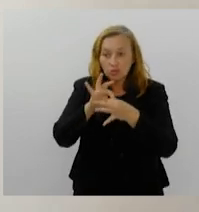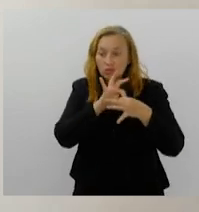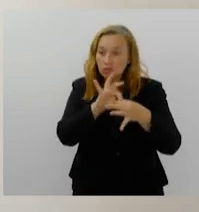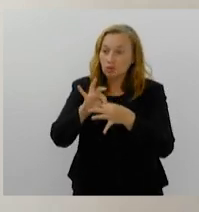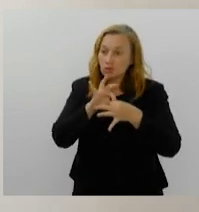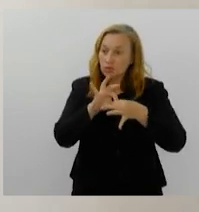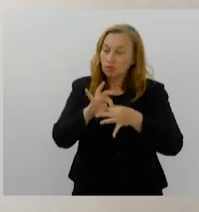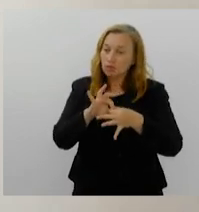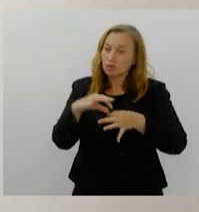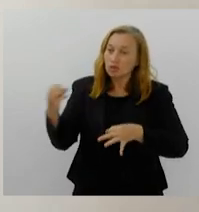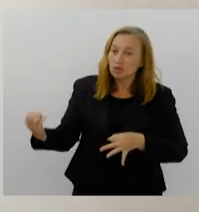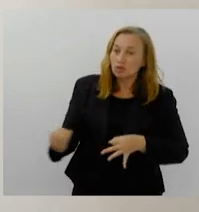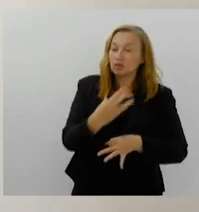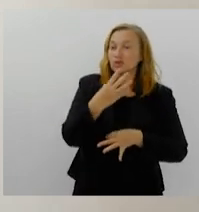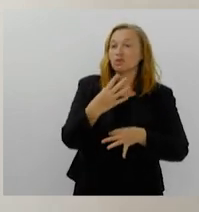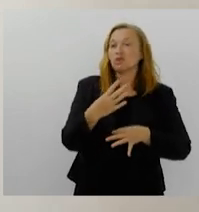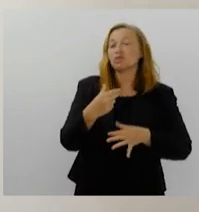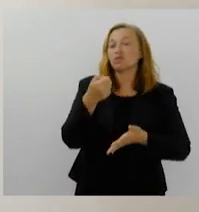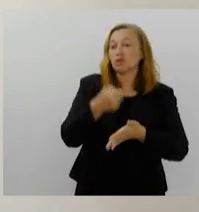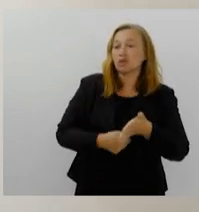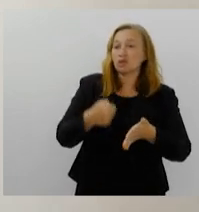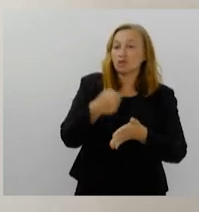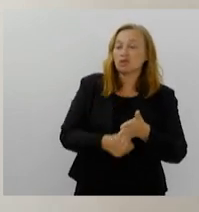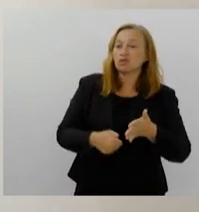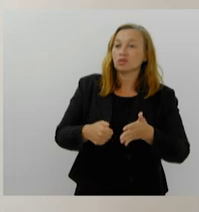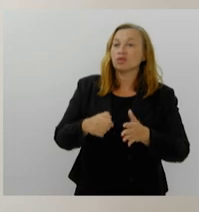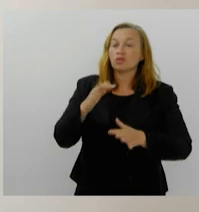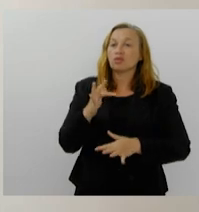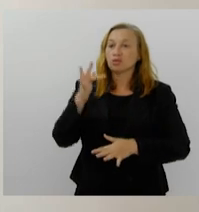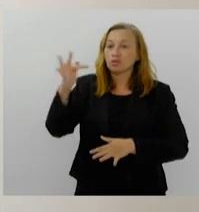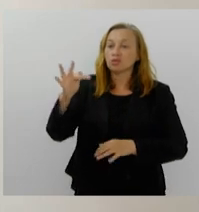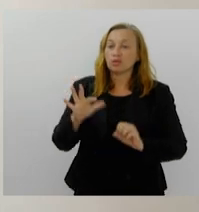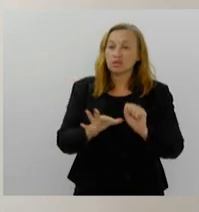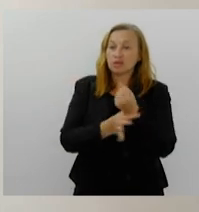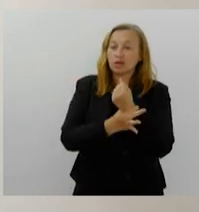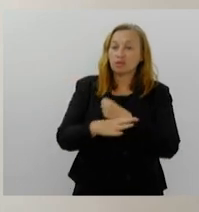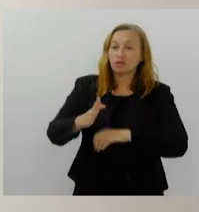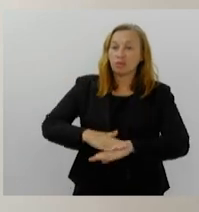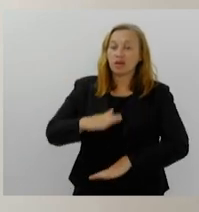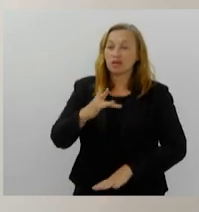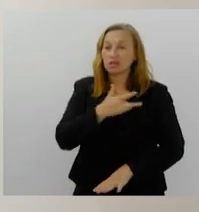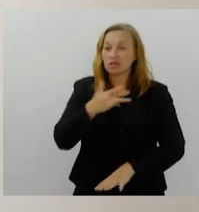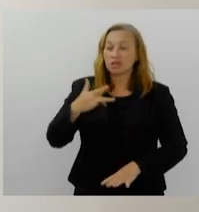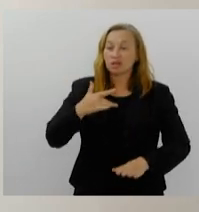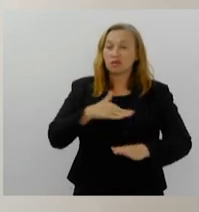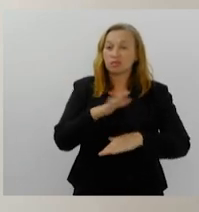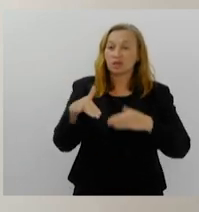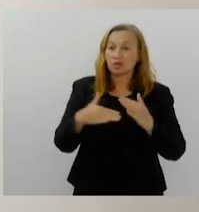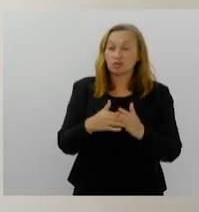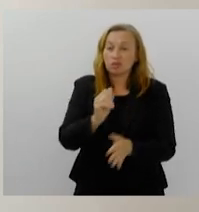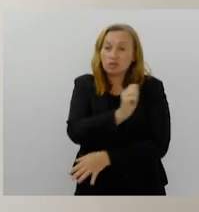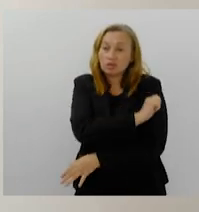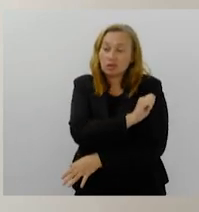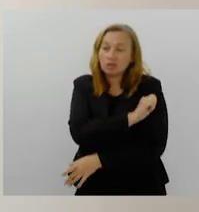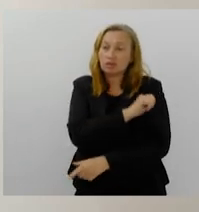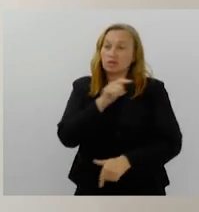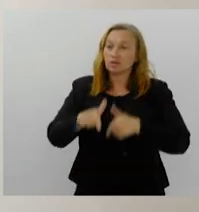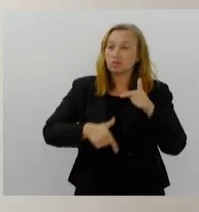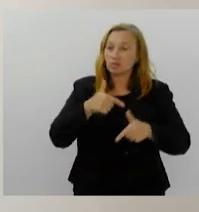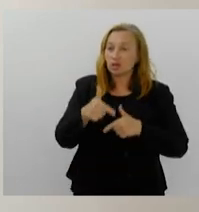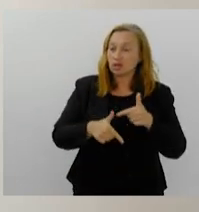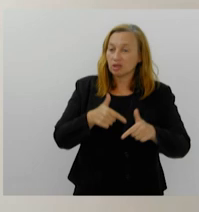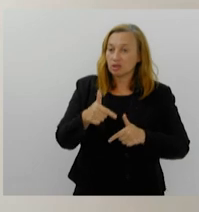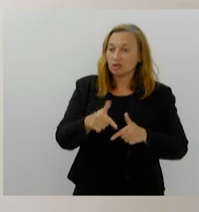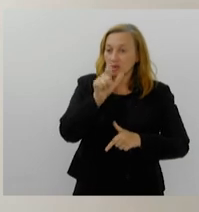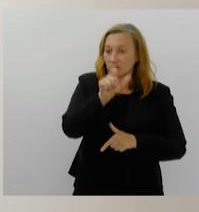prol dessa nobre causa, garantindo um futuro mais seguro e mais saudável para todos os nossos estudantes, trabalhadores